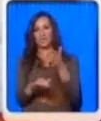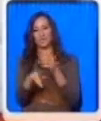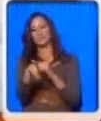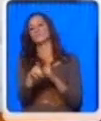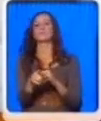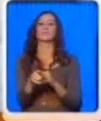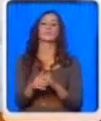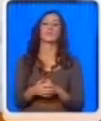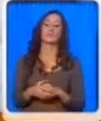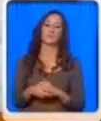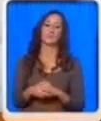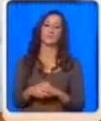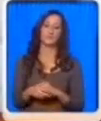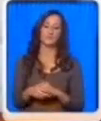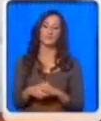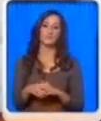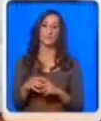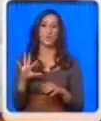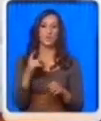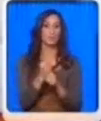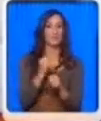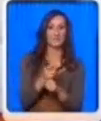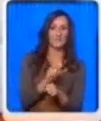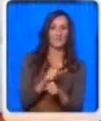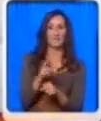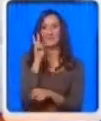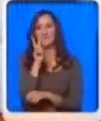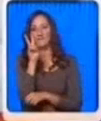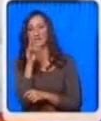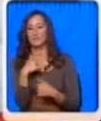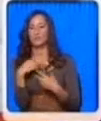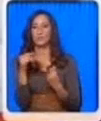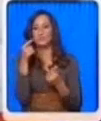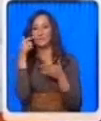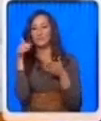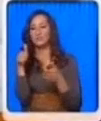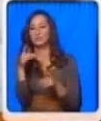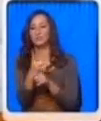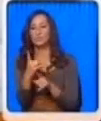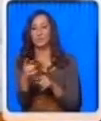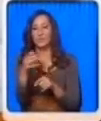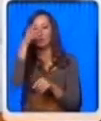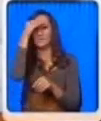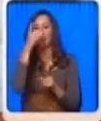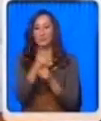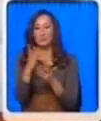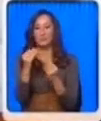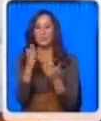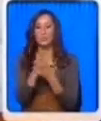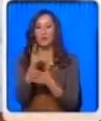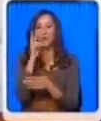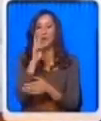Portanto, ao número que está a decorrer. Portanto, quando não está a trabalhar, está a assistir, é isso? Estou sempre muito atento, porque aprende-se muito só a